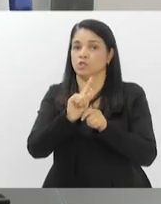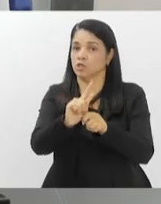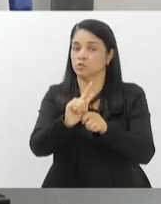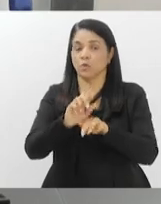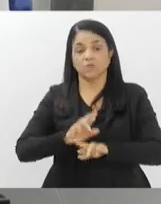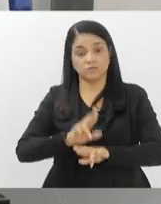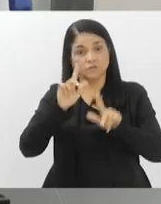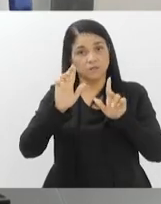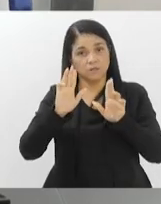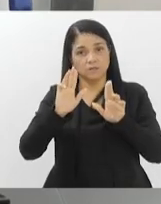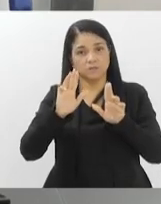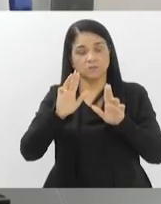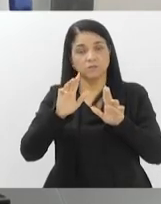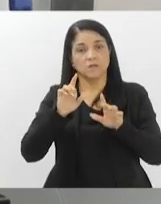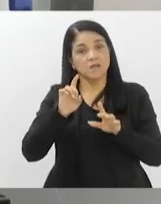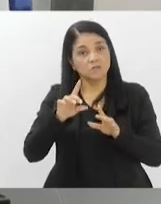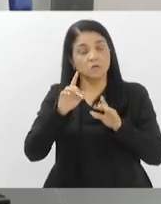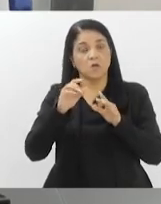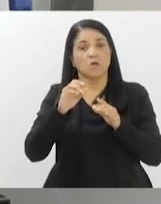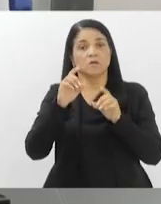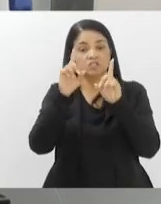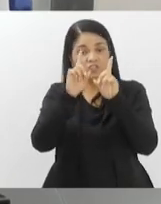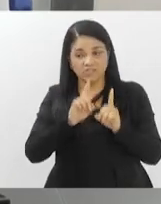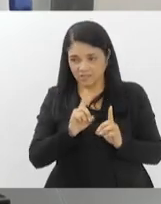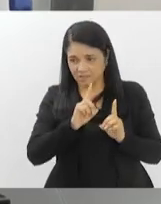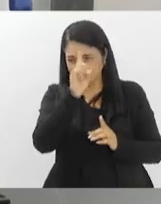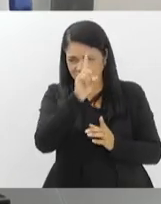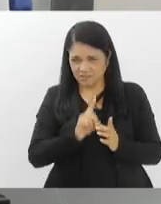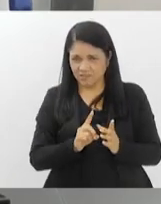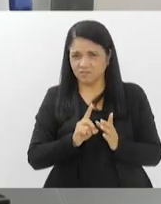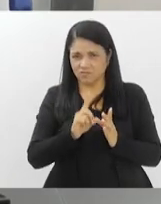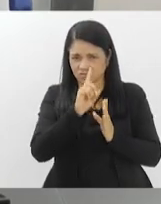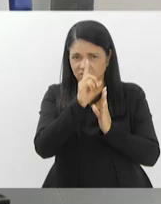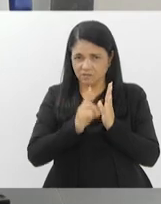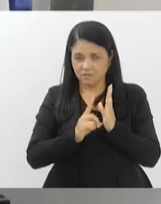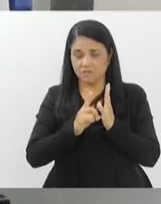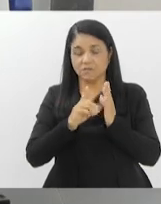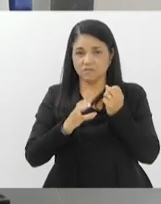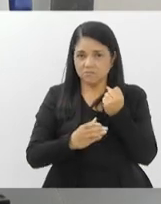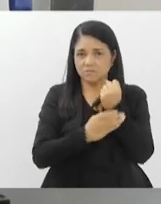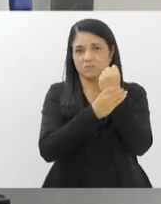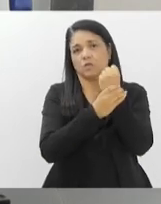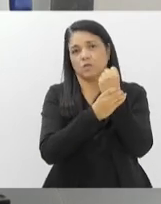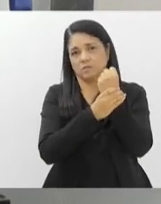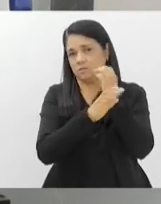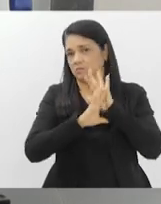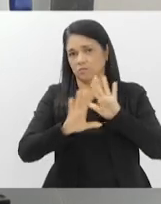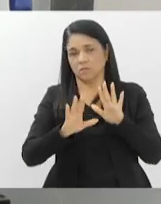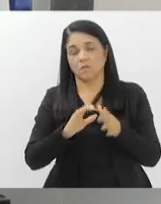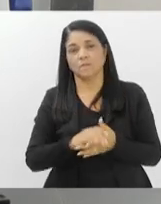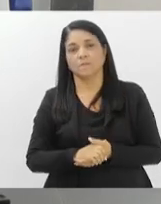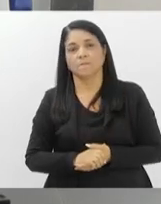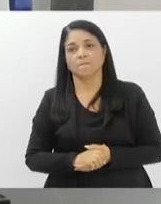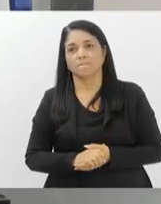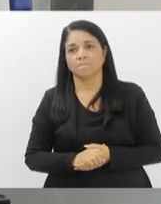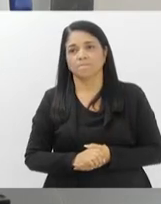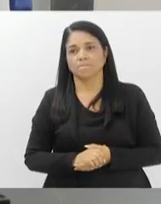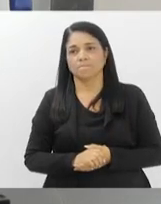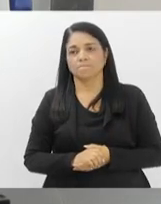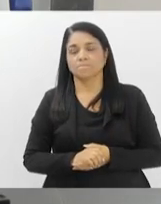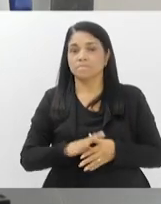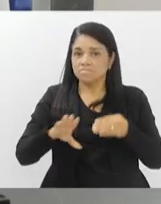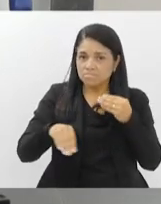nenhum. Ela só dá diretrizes da política de segurança. Verdade. Então, se Vossa Excelência puder incluir, deputado